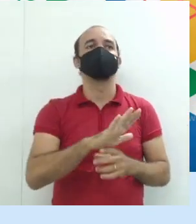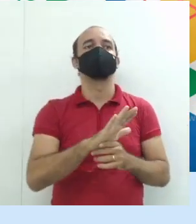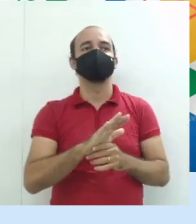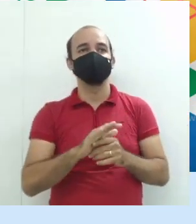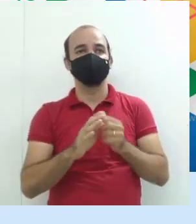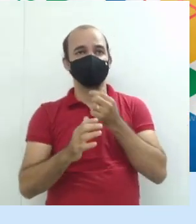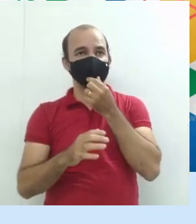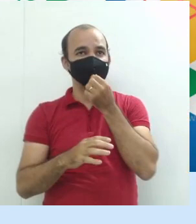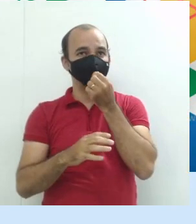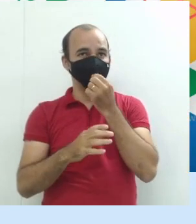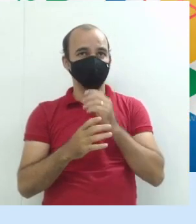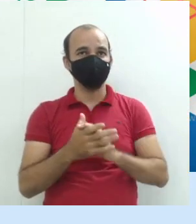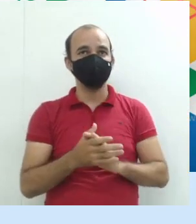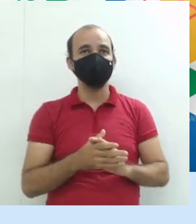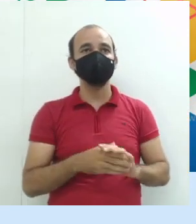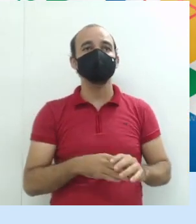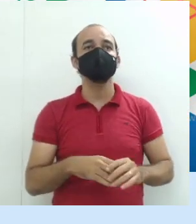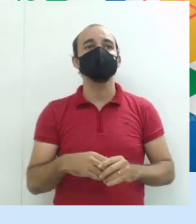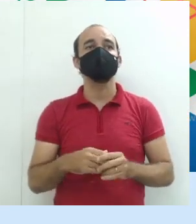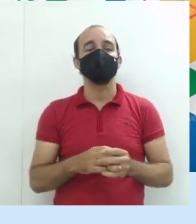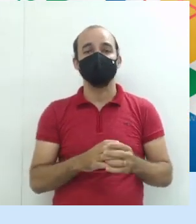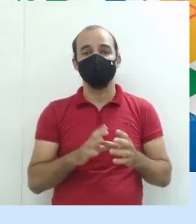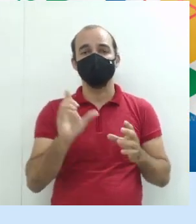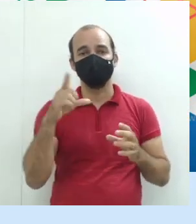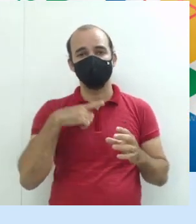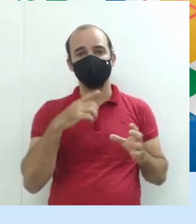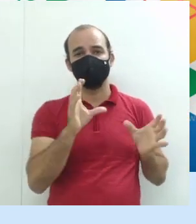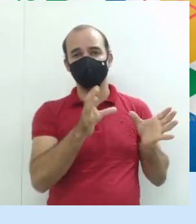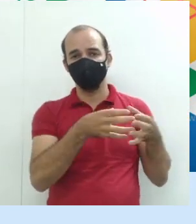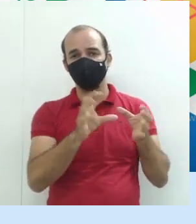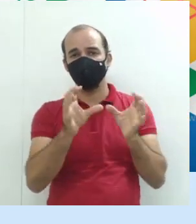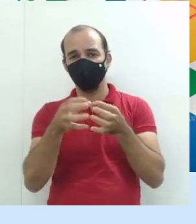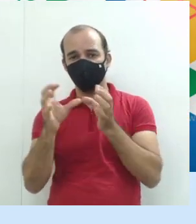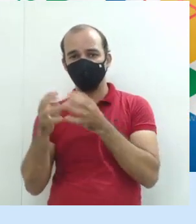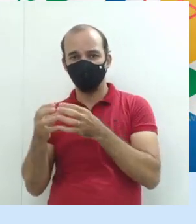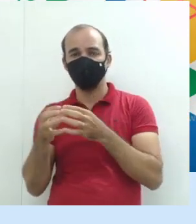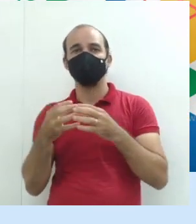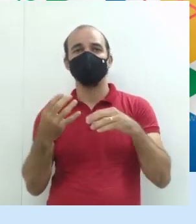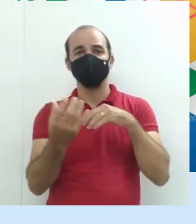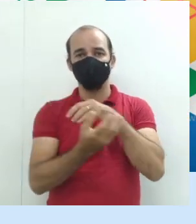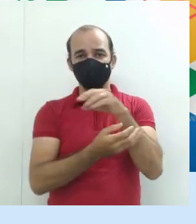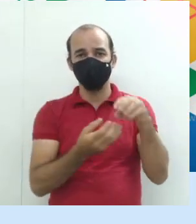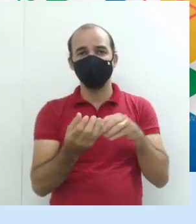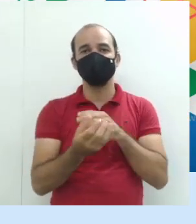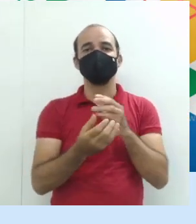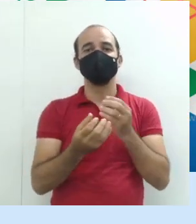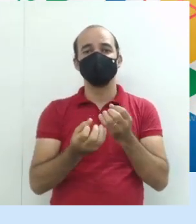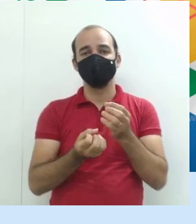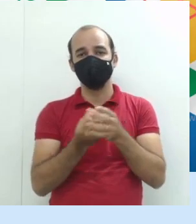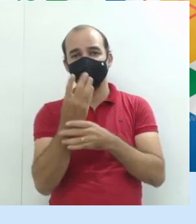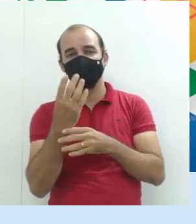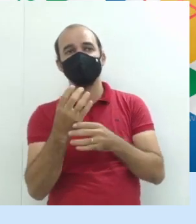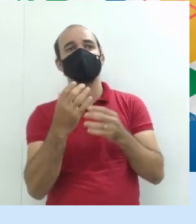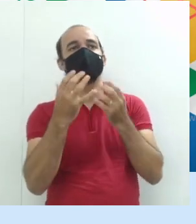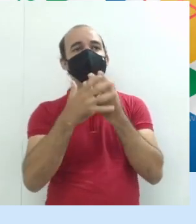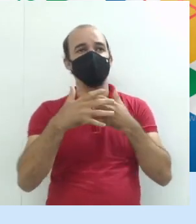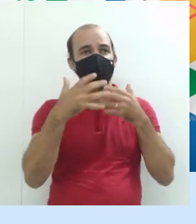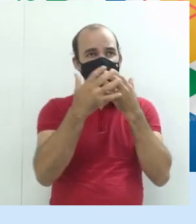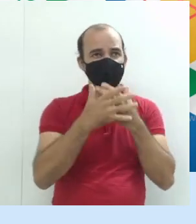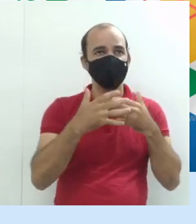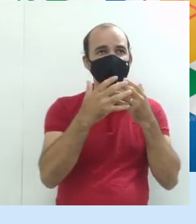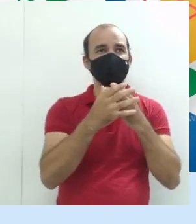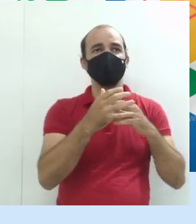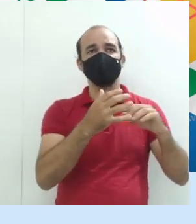Unidos. Então, essas comunidades, né, a musicalidade dos seus povos originários